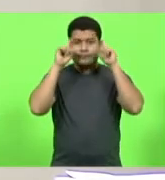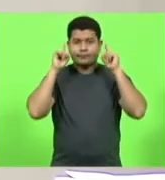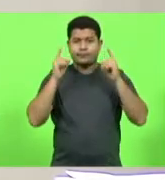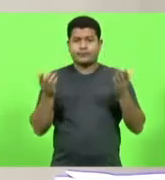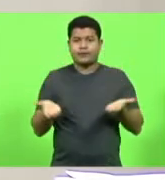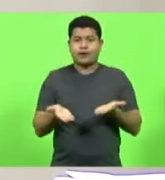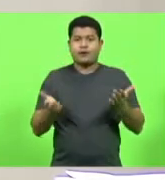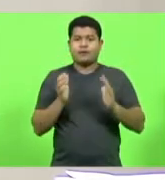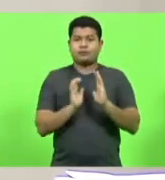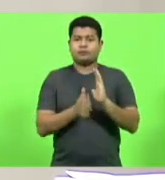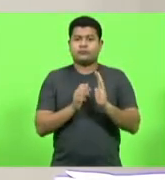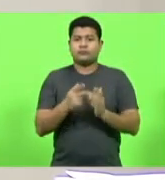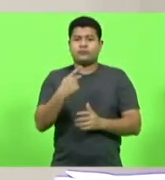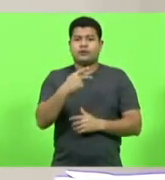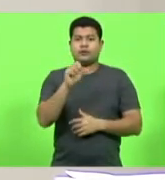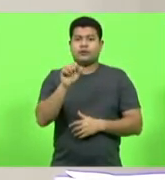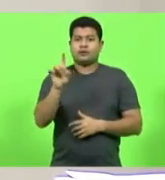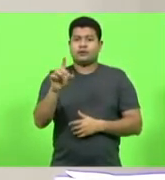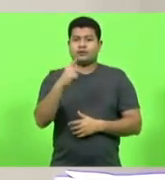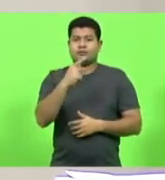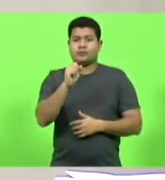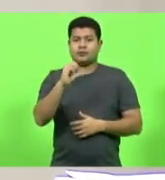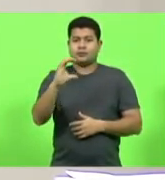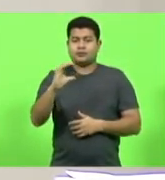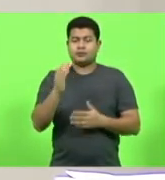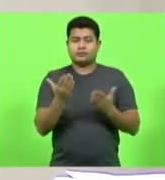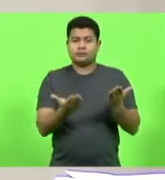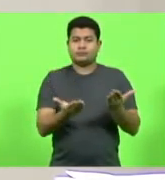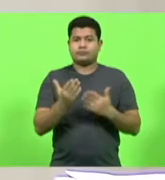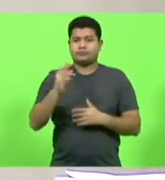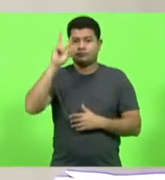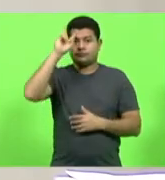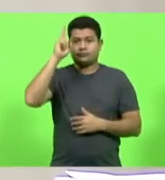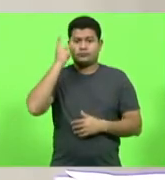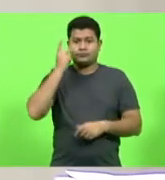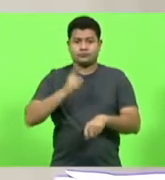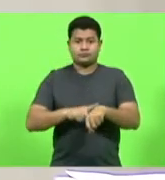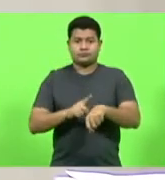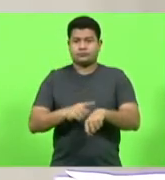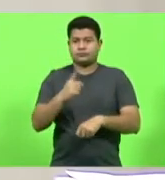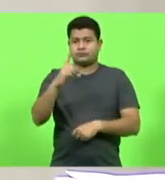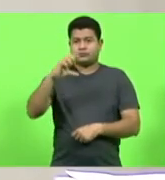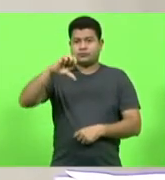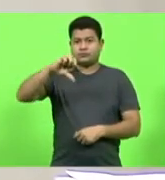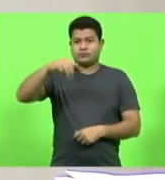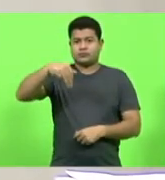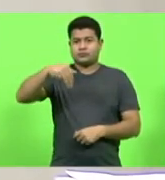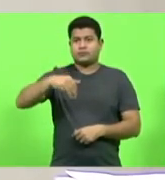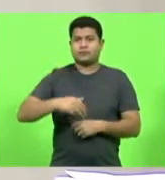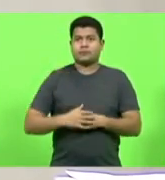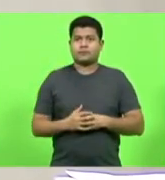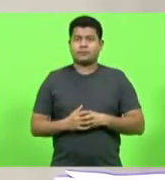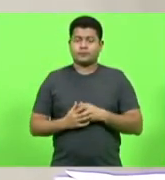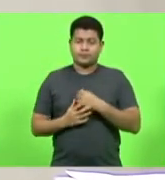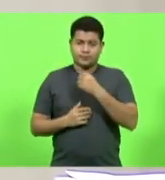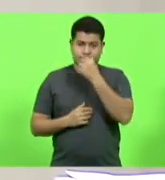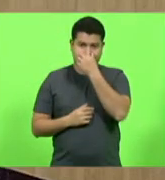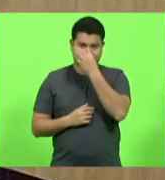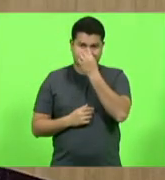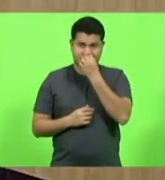Bloco PSD-PSC. Deputado Milton Robson, por 9 minutos, deputado.